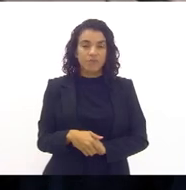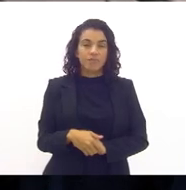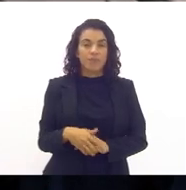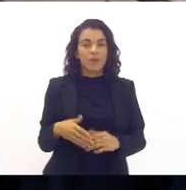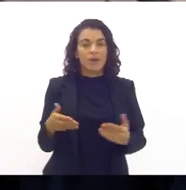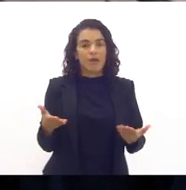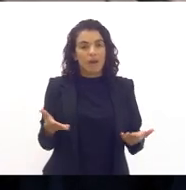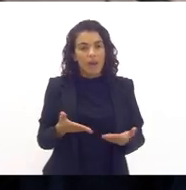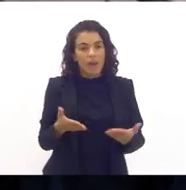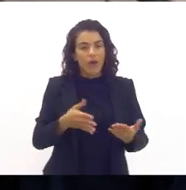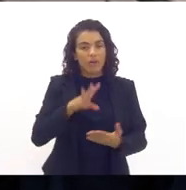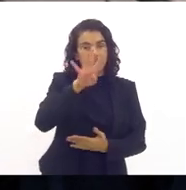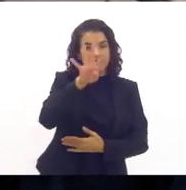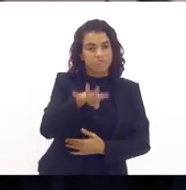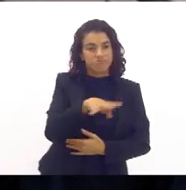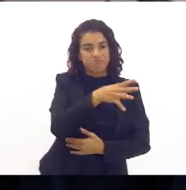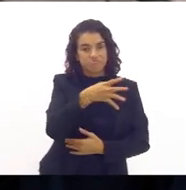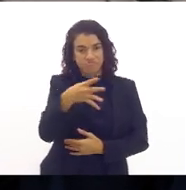no quadro